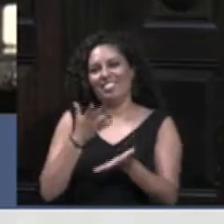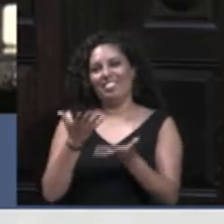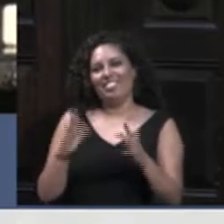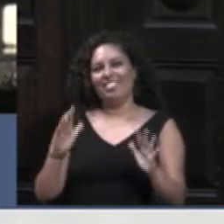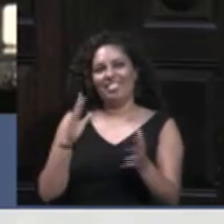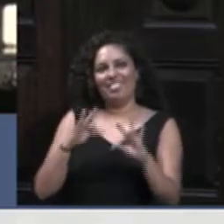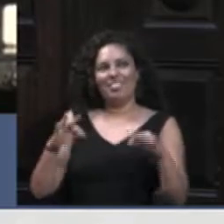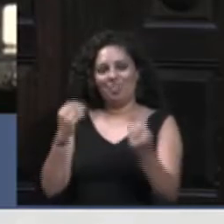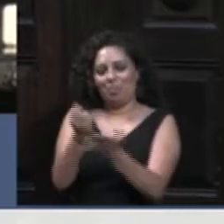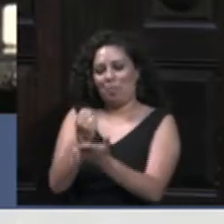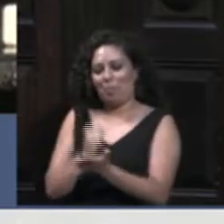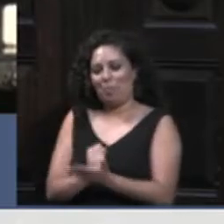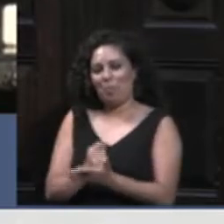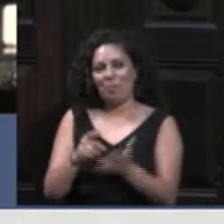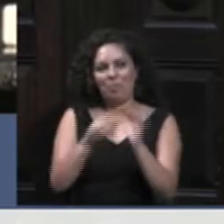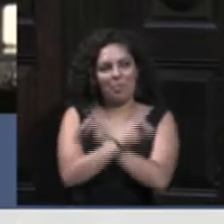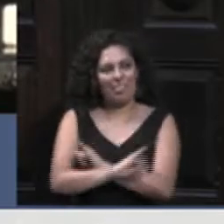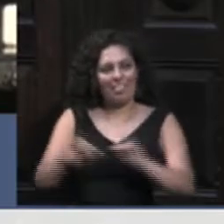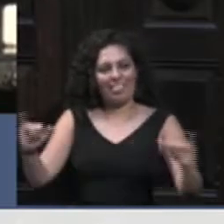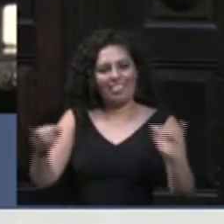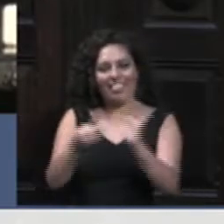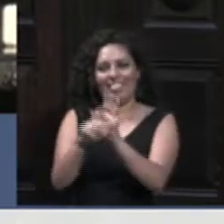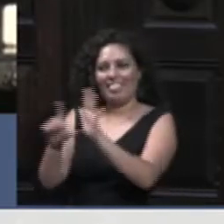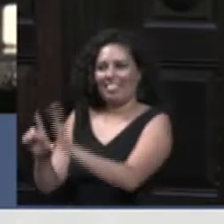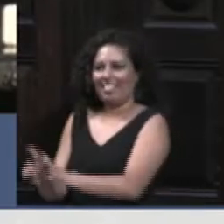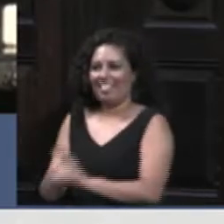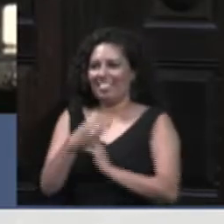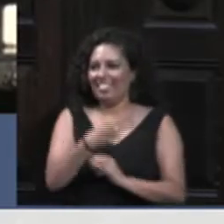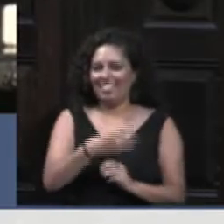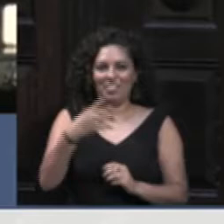discussão, aprovado, vai autógrafo. Anuncio o projeto de lei